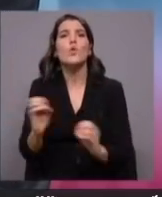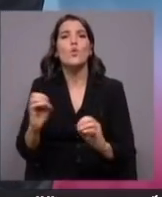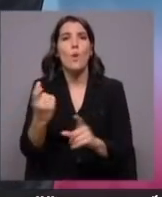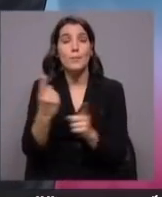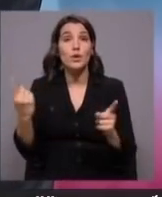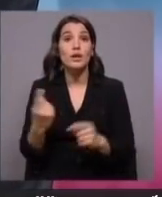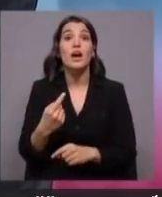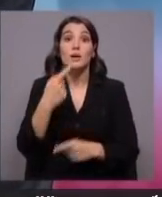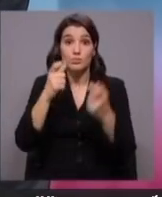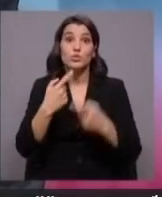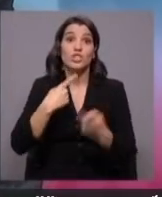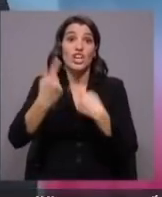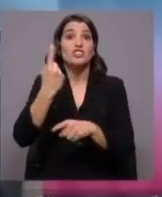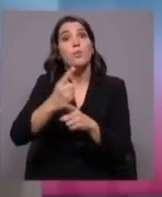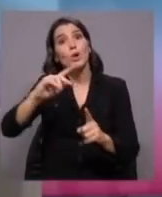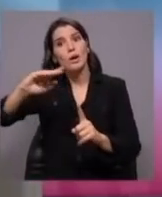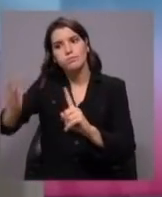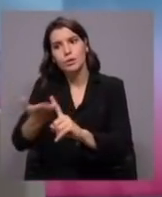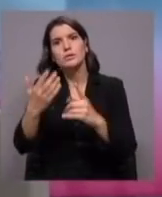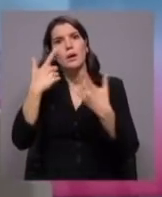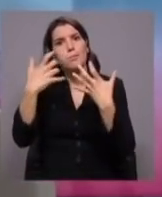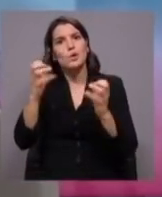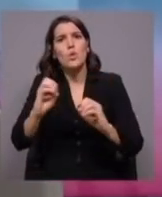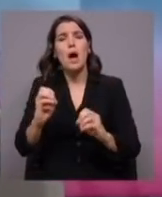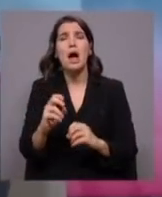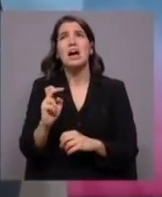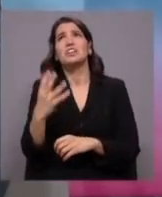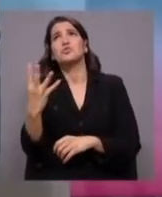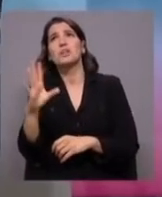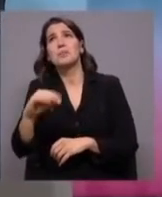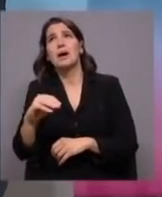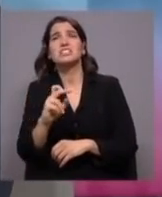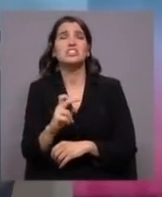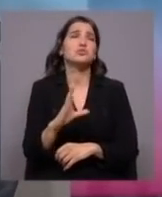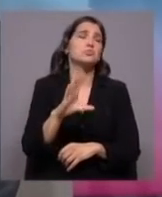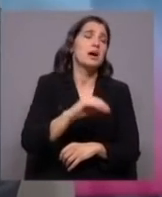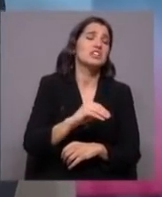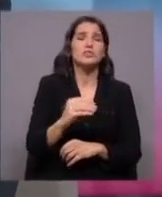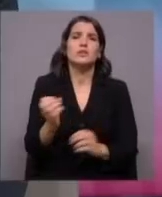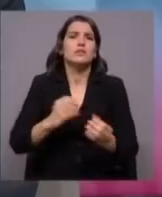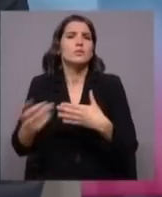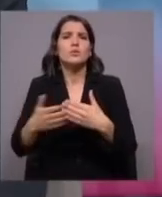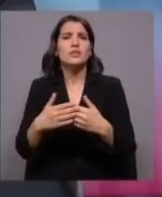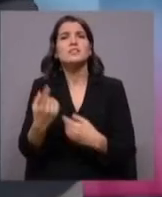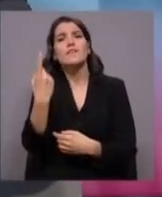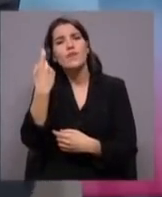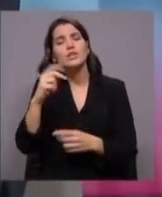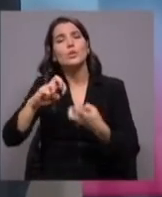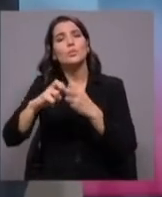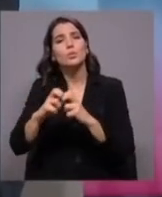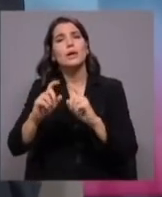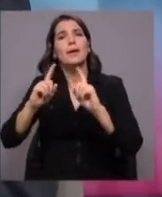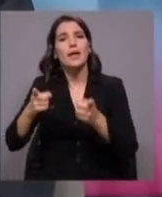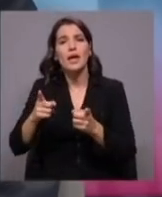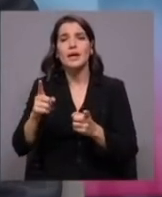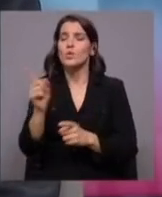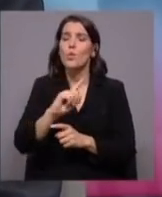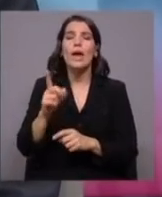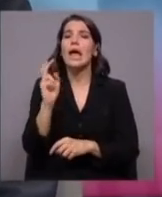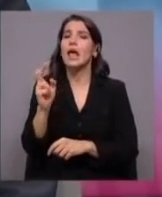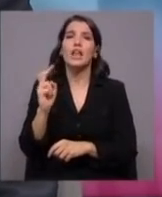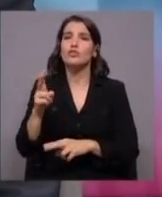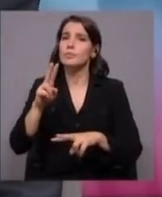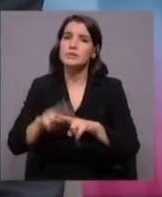não há julgamento de sentenças finais. Claro. Não é exatamente se depois são mais 4 anos ou menos 4 anos. Só queria clarificar consigo, como disse. É esse, não é moldura penal. Só